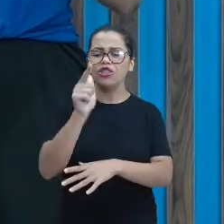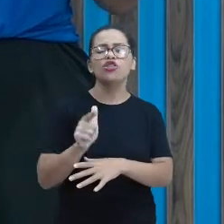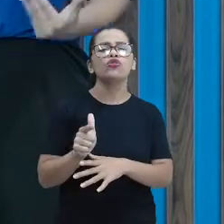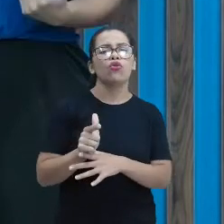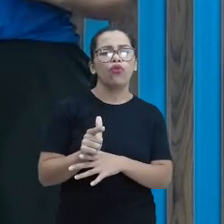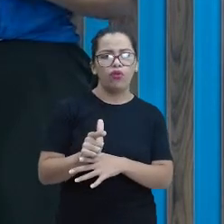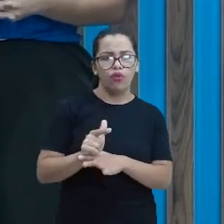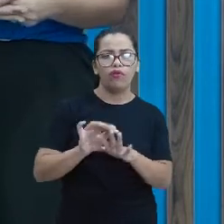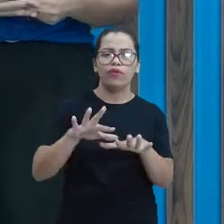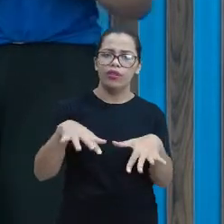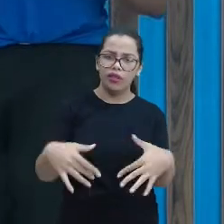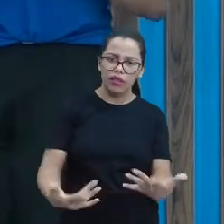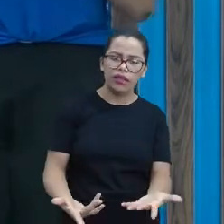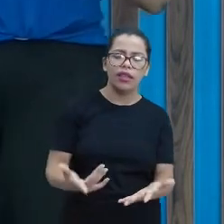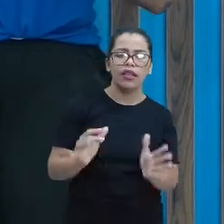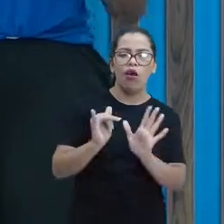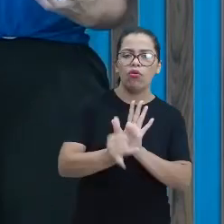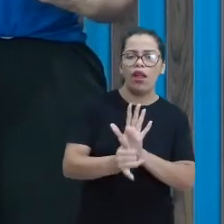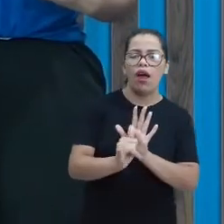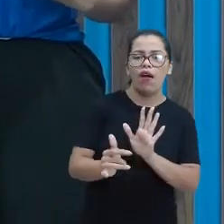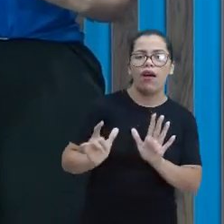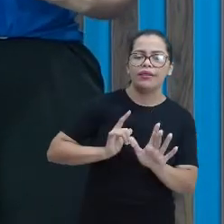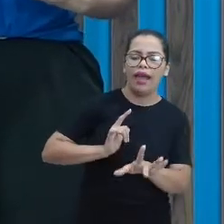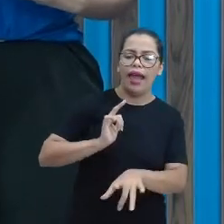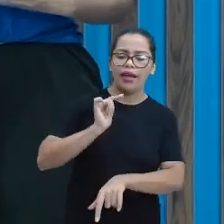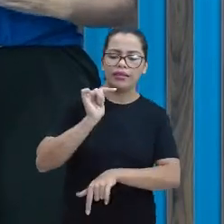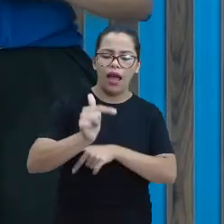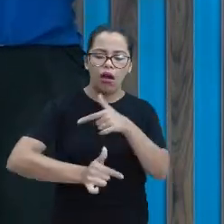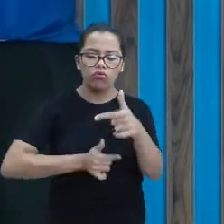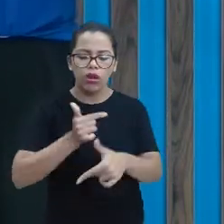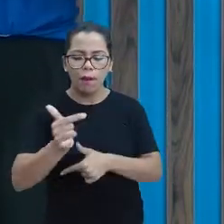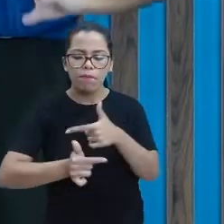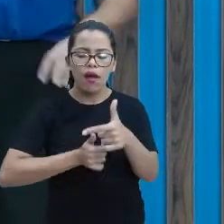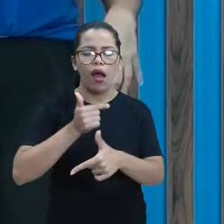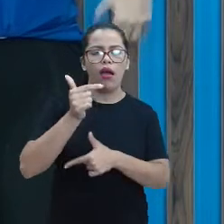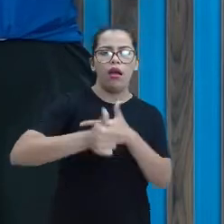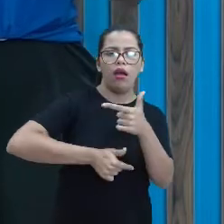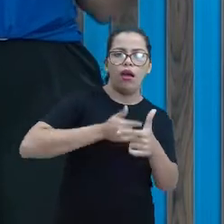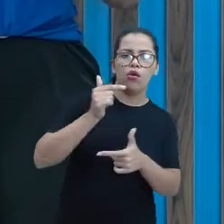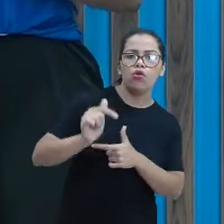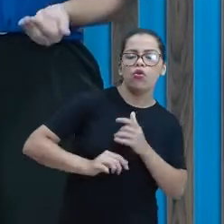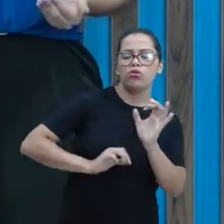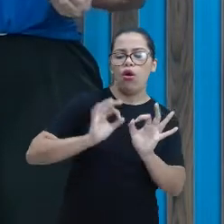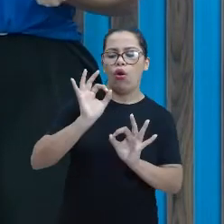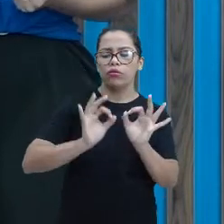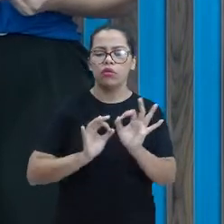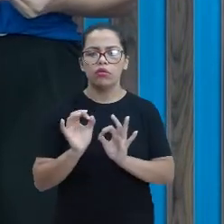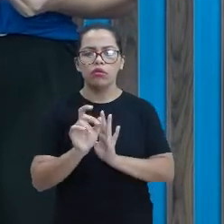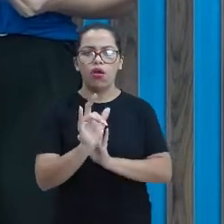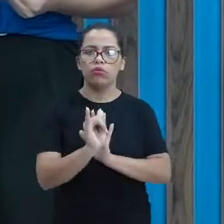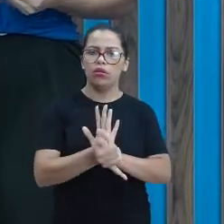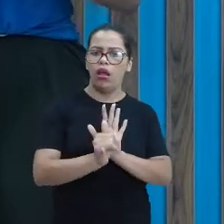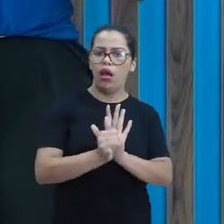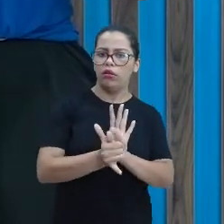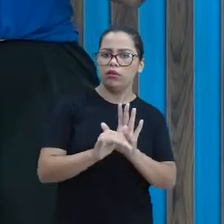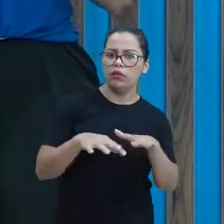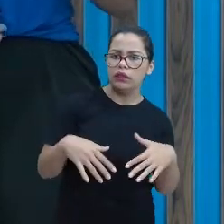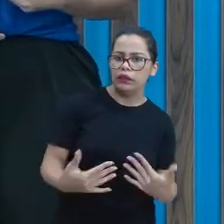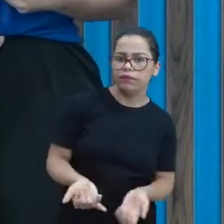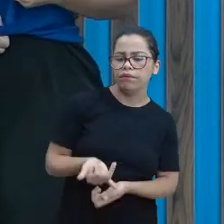na narração, a gente tem esse engenho, esse trabalho narrativo,